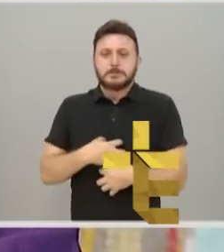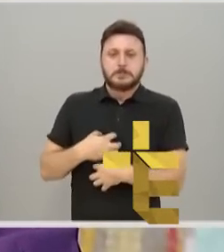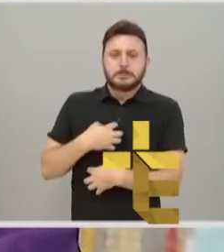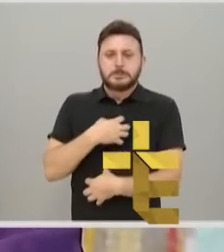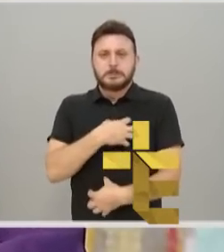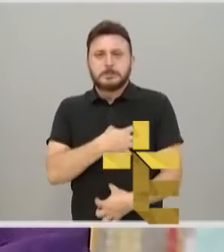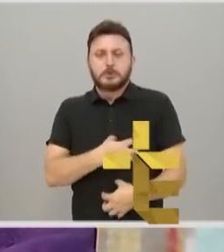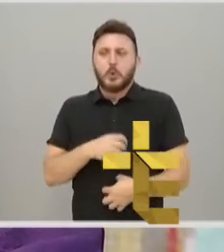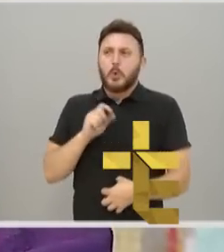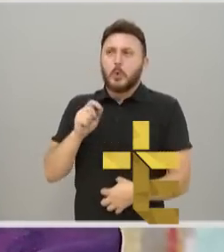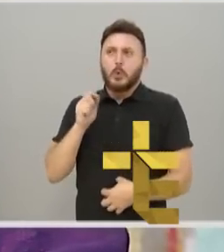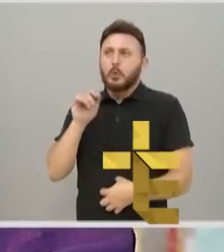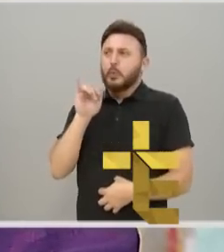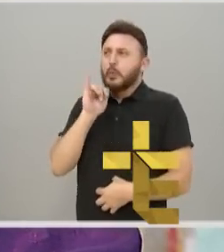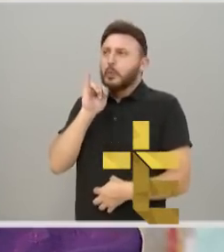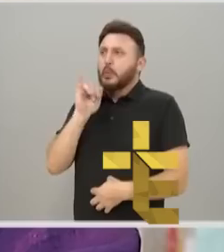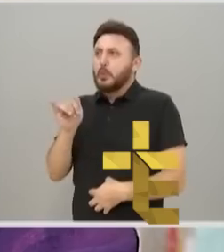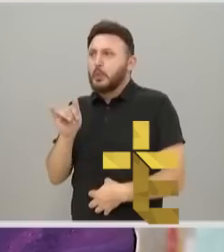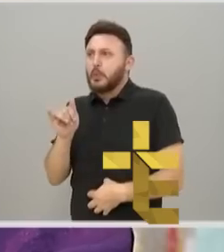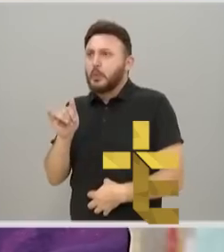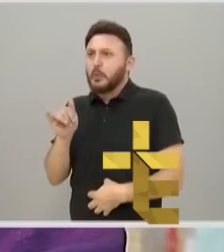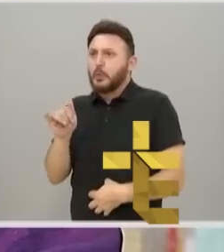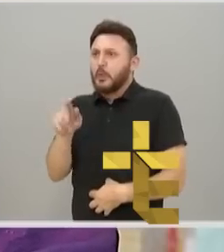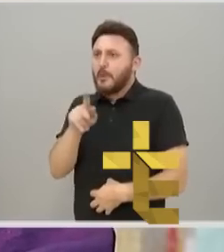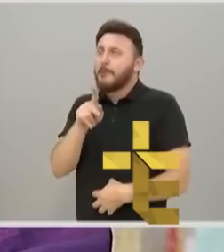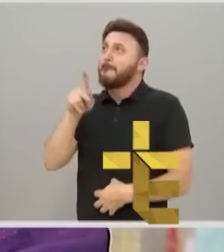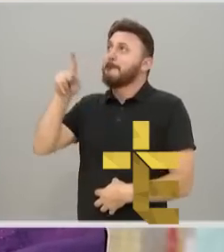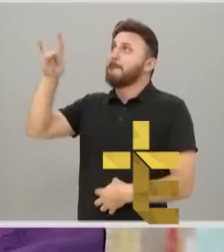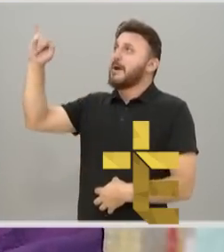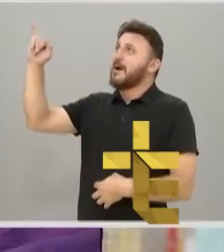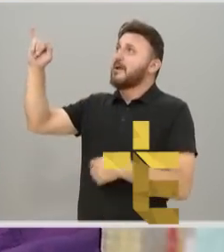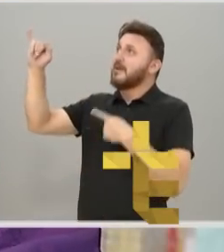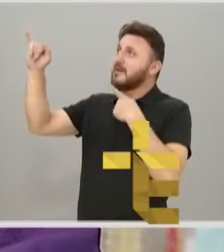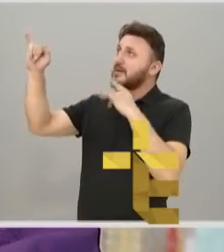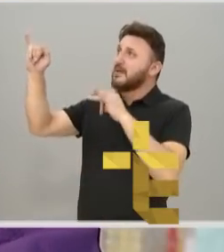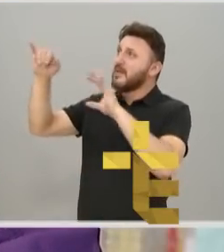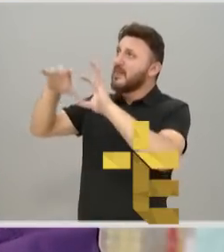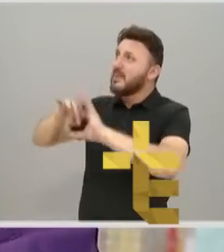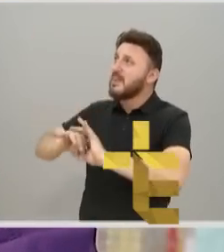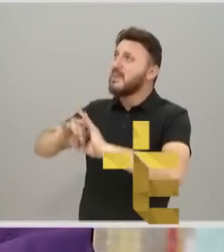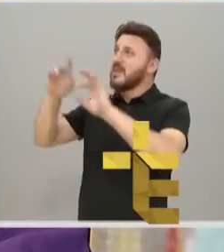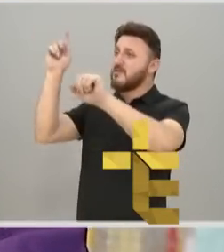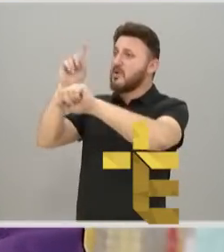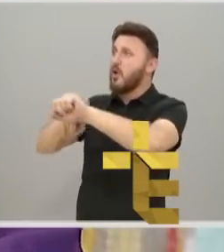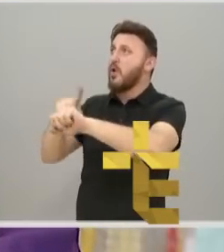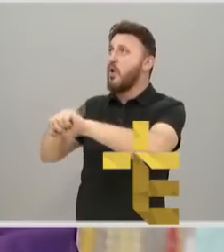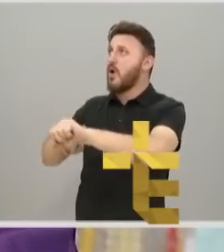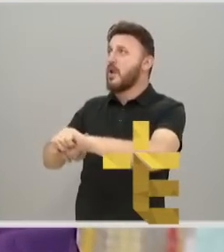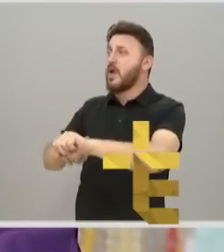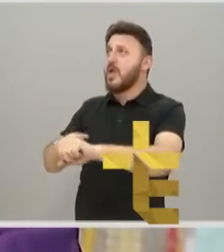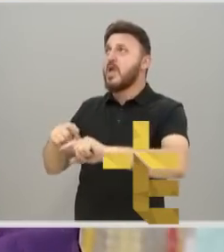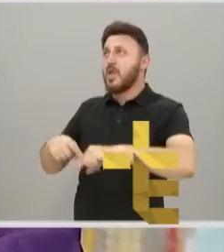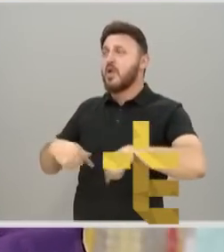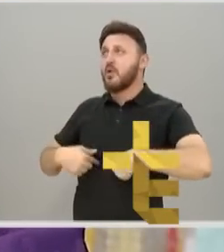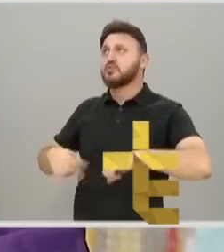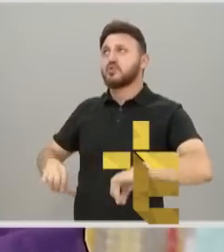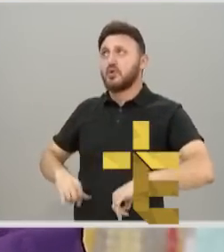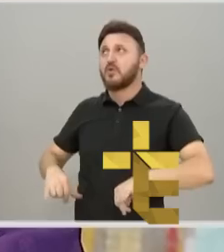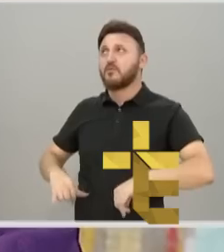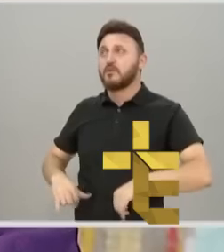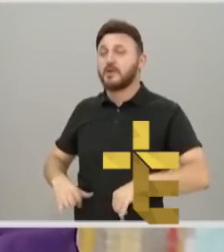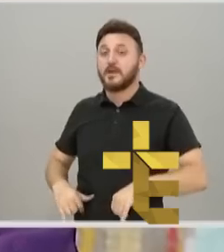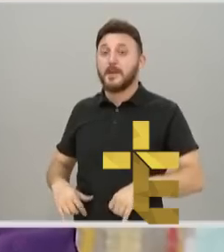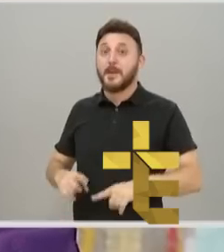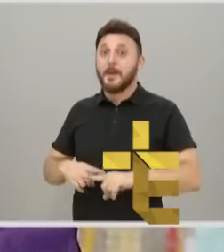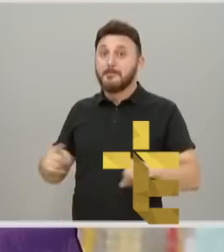que direi? Pai, livra-me desta hora. Mas foi precisamente